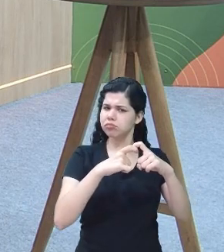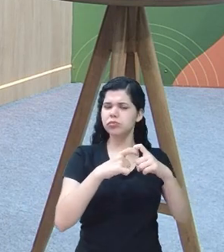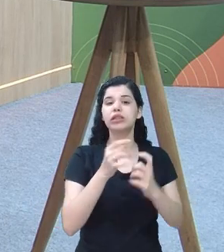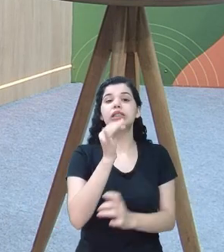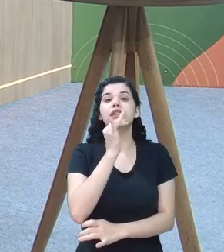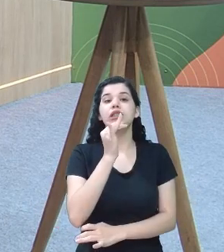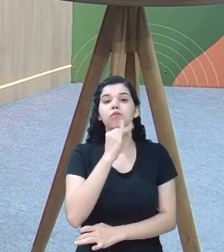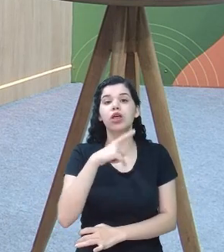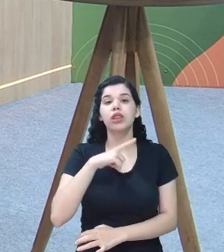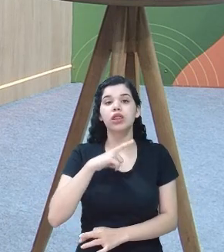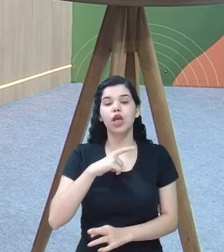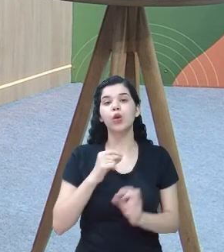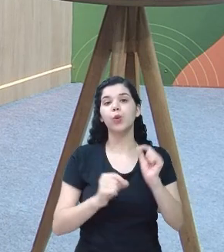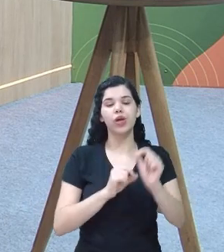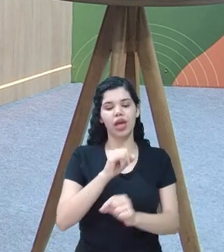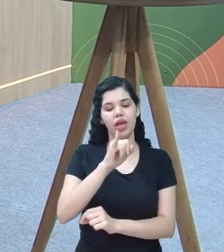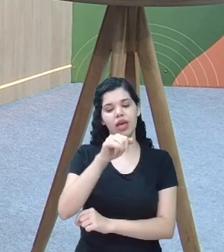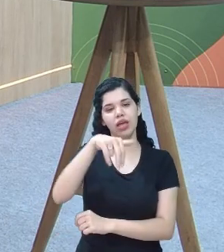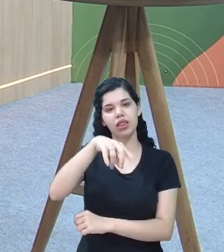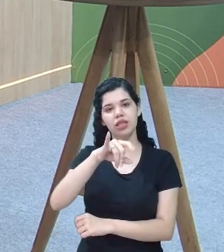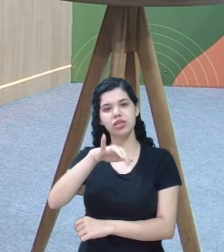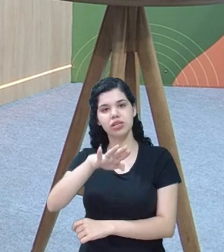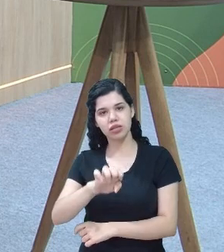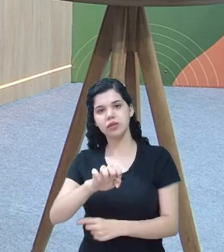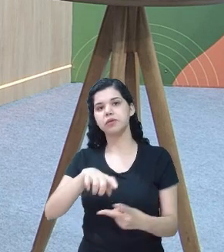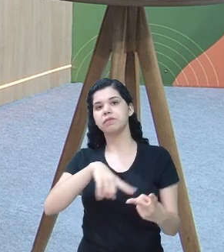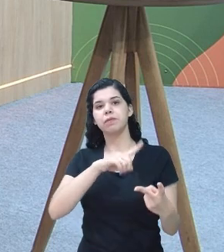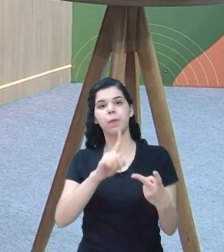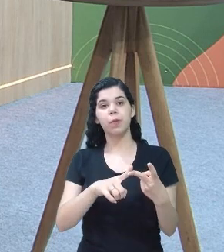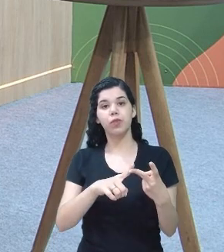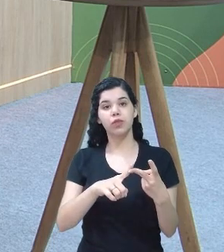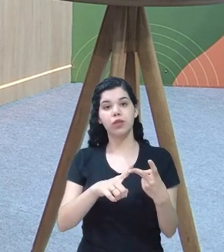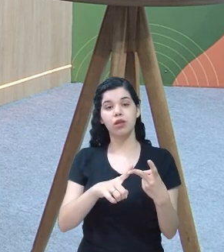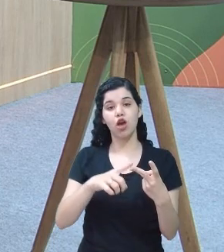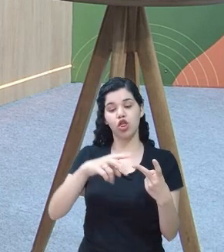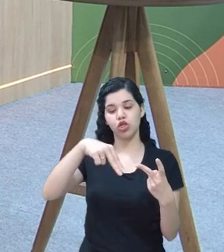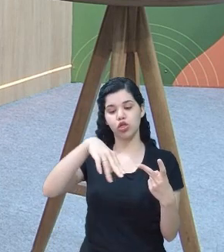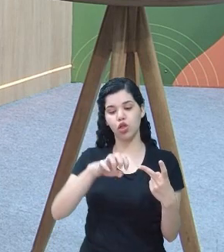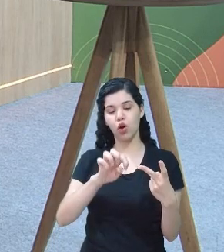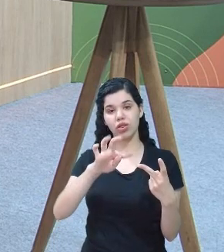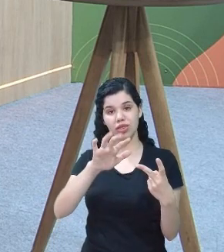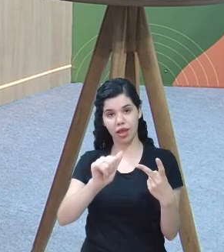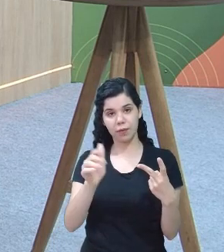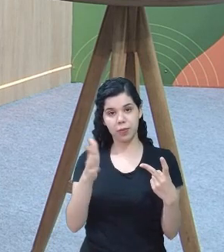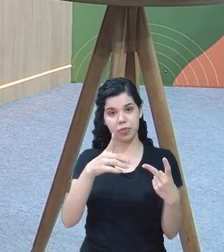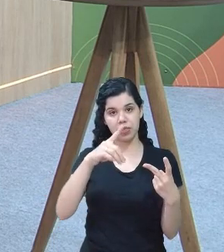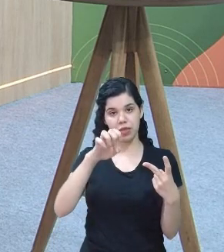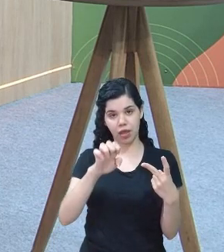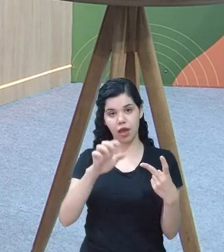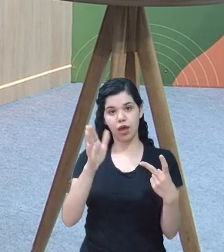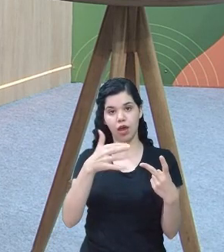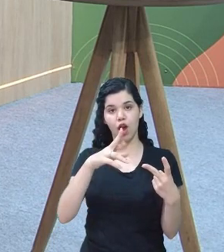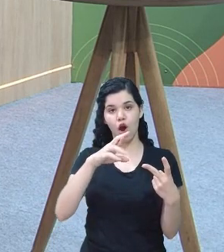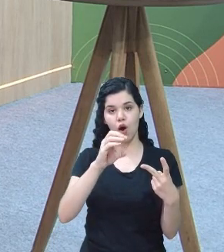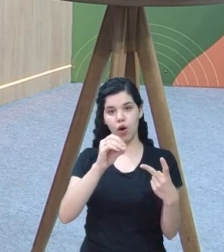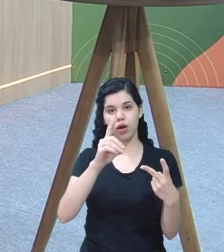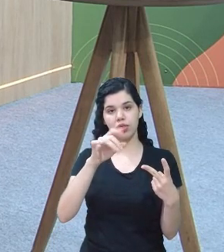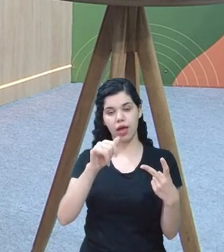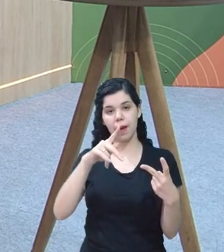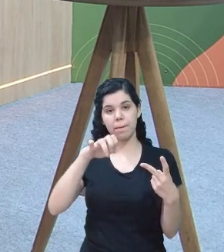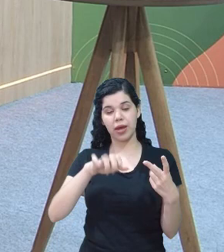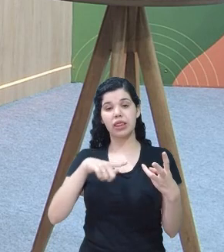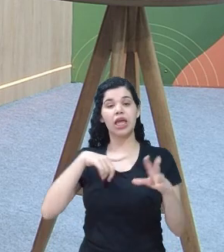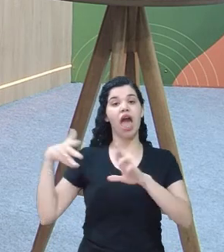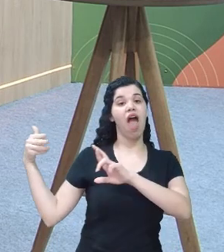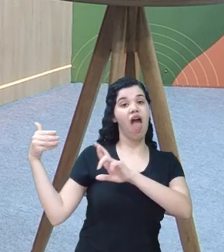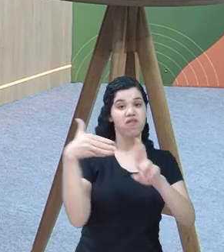quando a gente tem um índice, quando a gente tem uma nota de rodapé, quando a gente tem referências